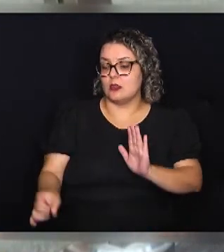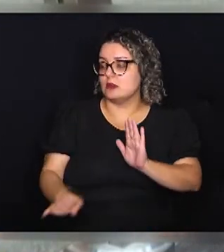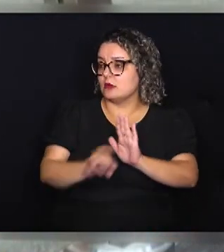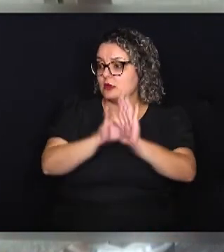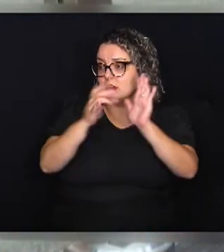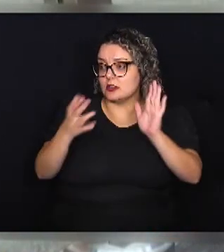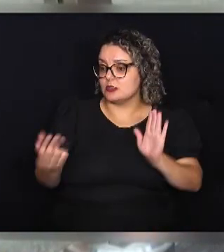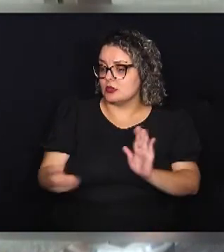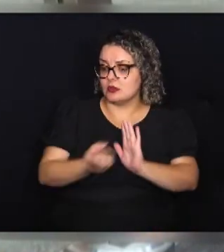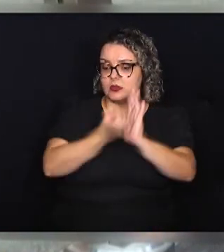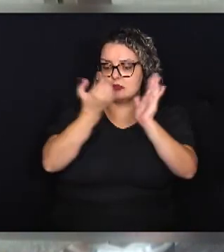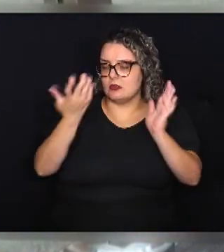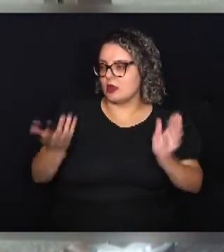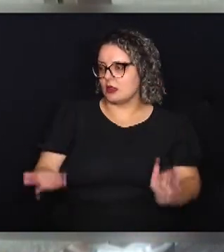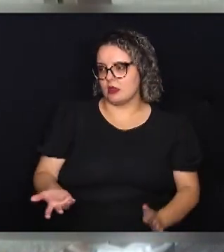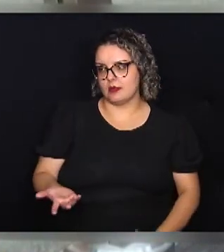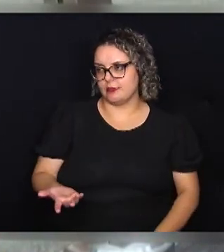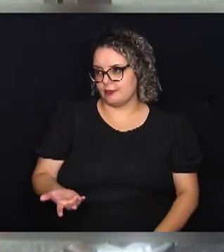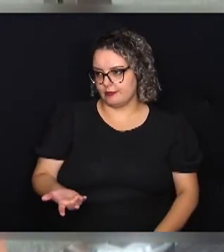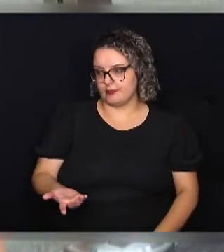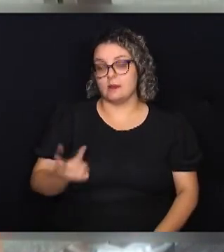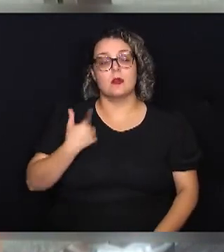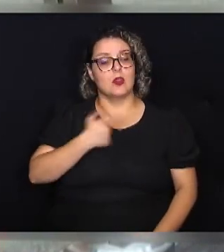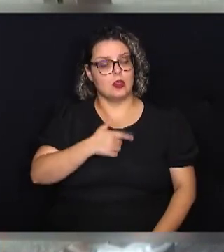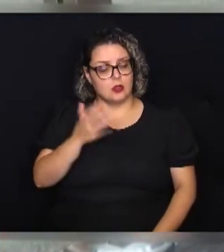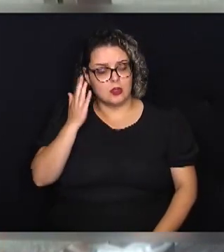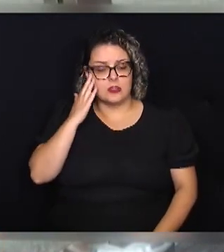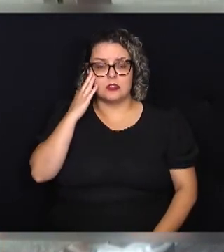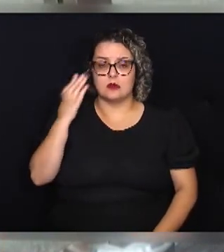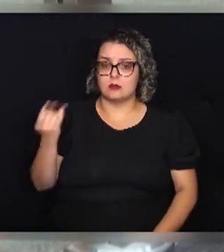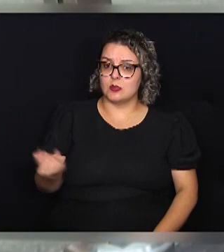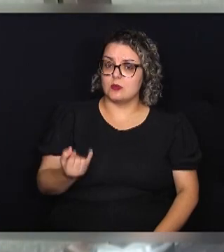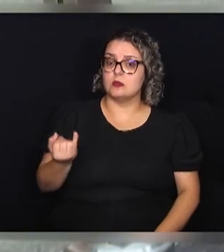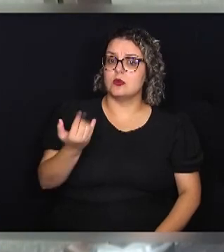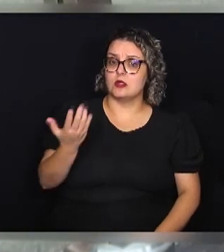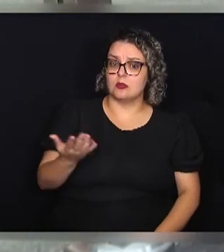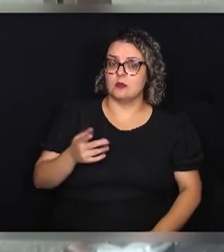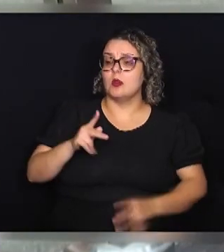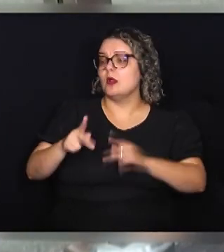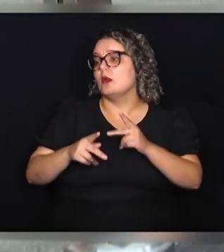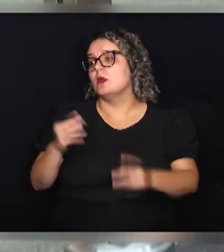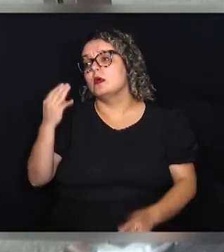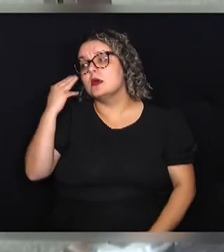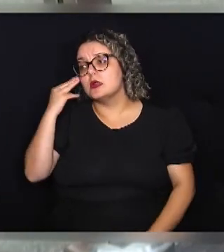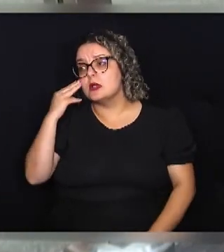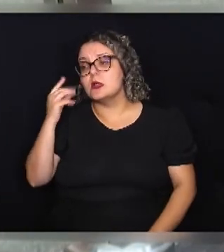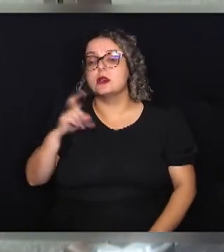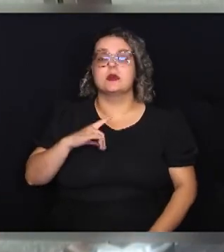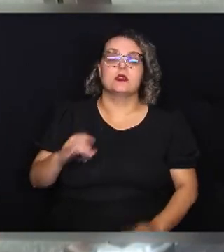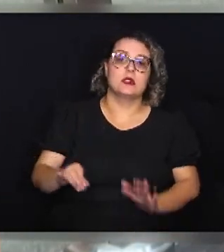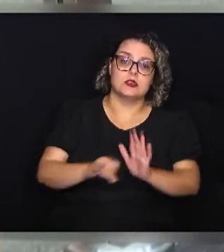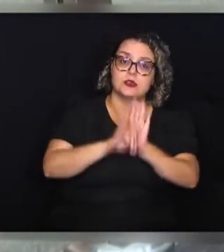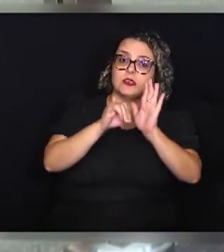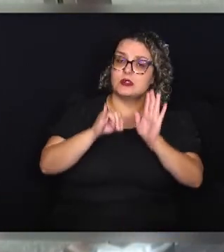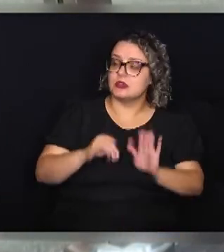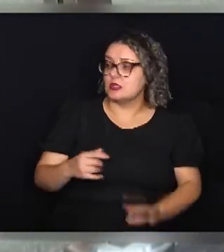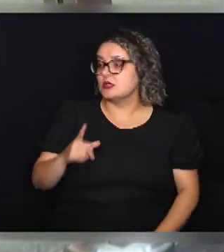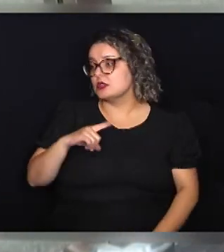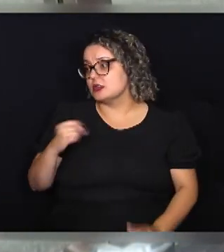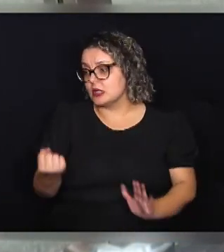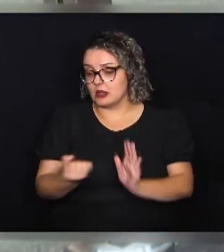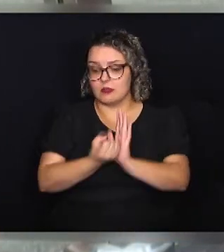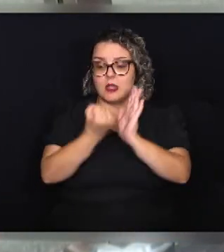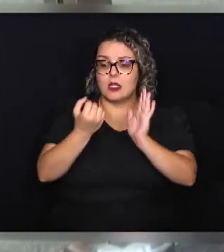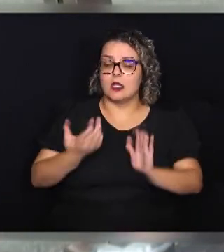invisibilizar a nossa identidade. E a gente sabe a importância que se tem em um povo que tem memória, que tem identidade. Então, esse registro é